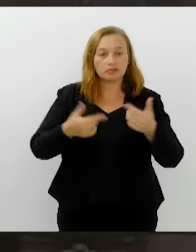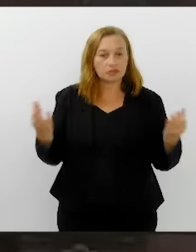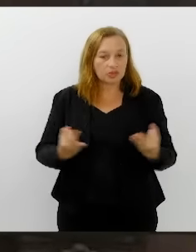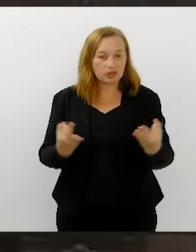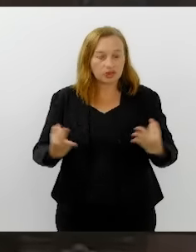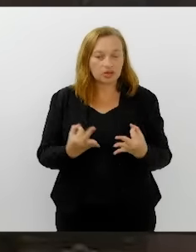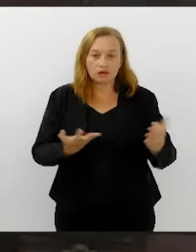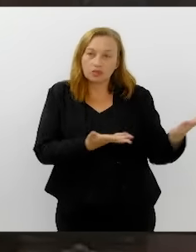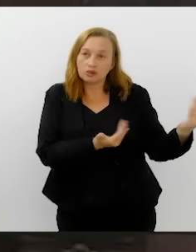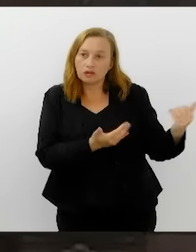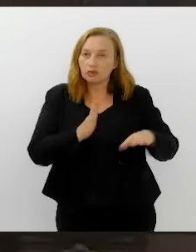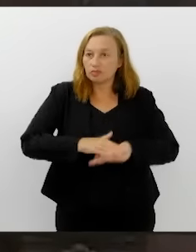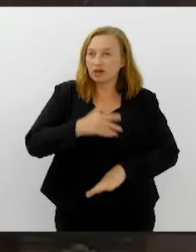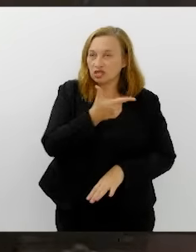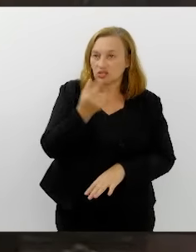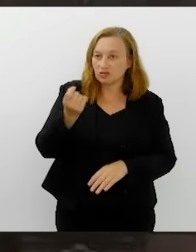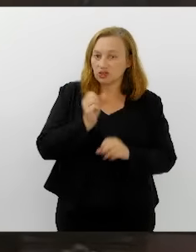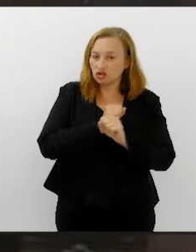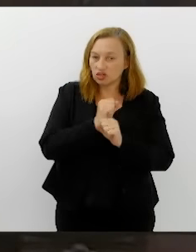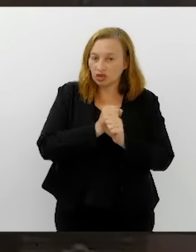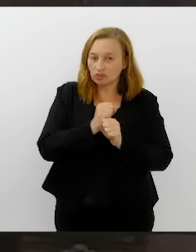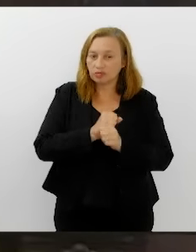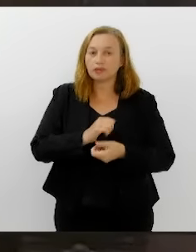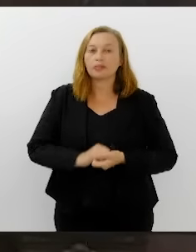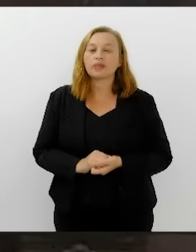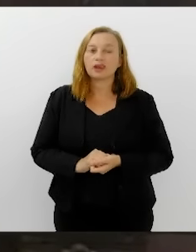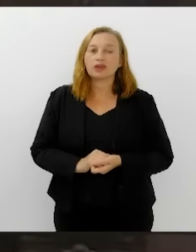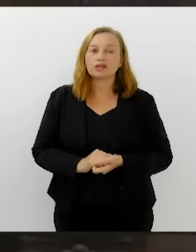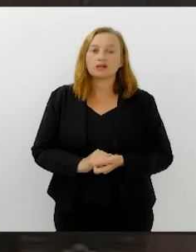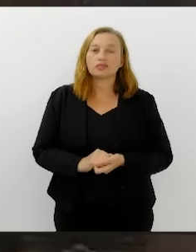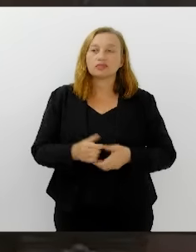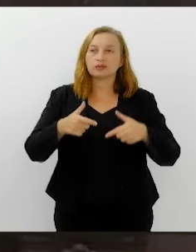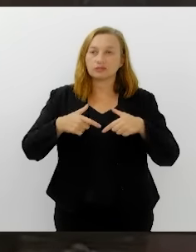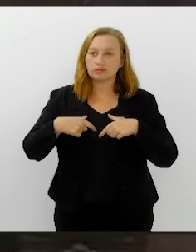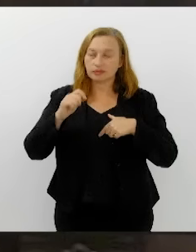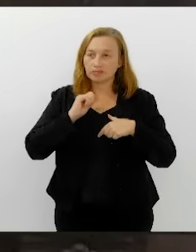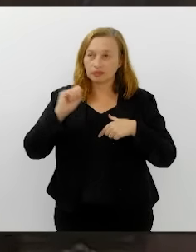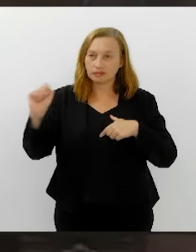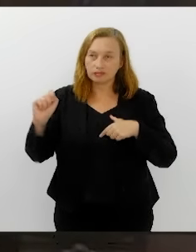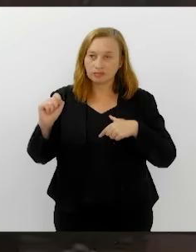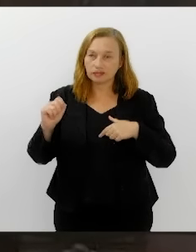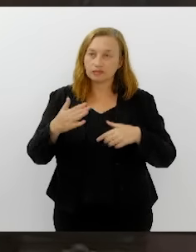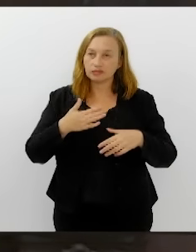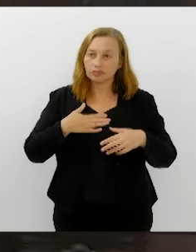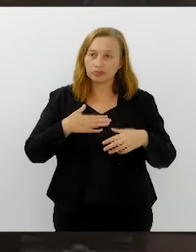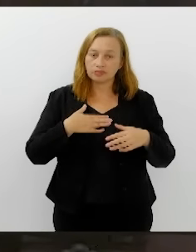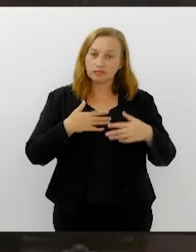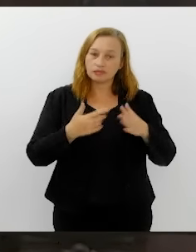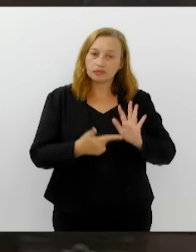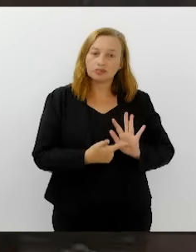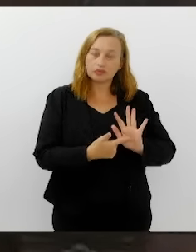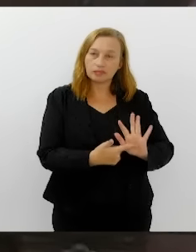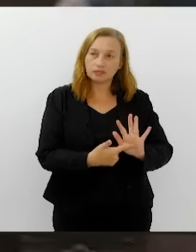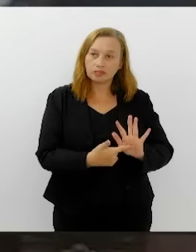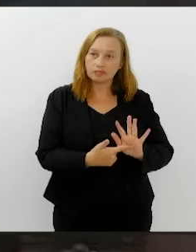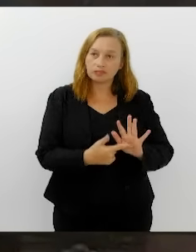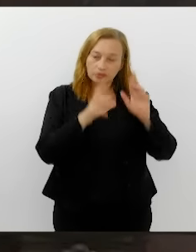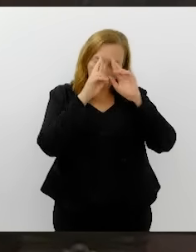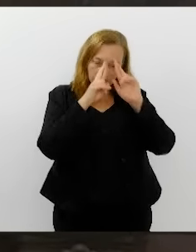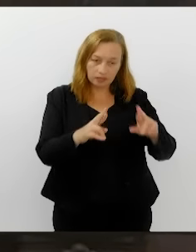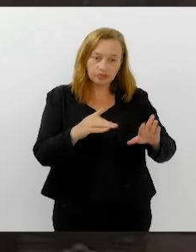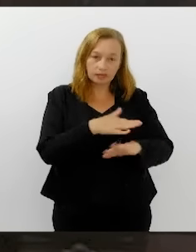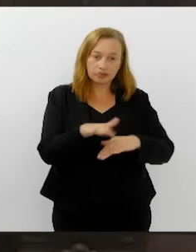há mais de 20 anos. Que esta medalha simboliza o meu respeito e a gratidão em nome de todos